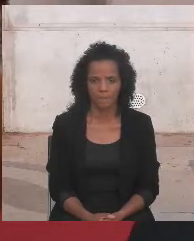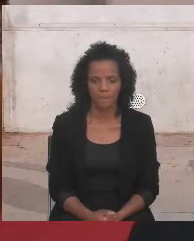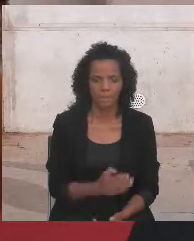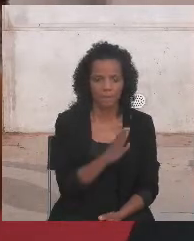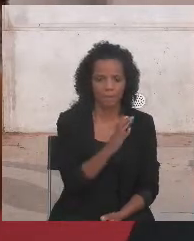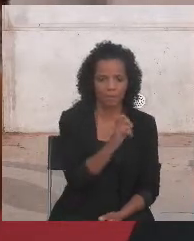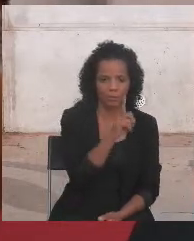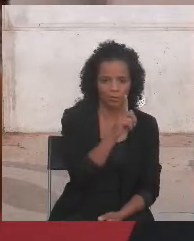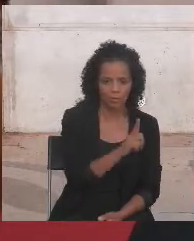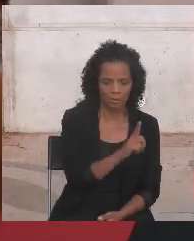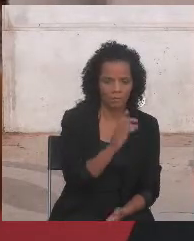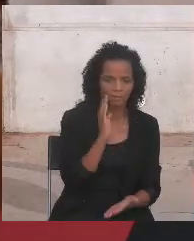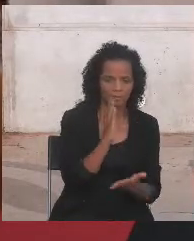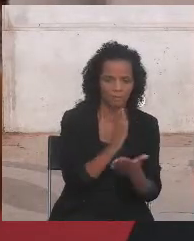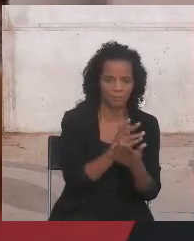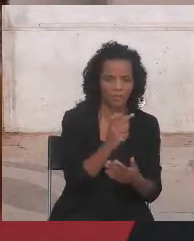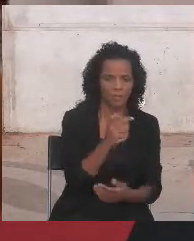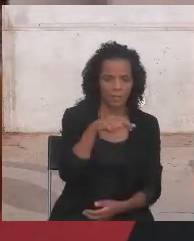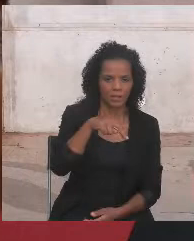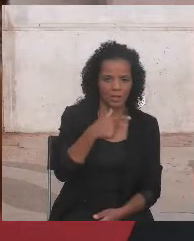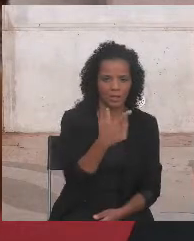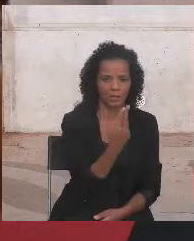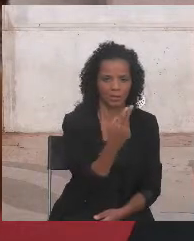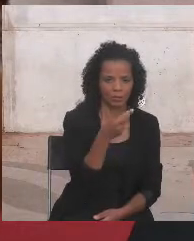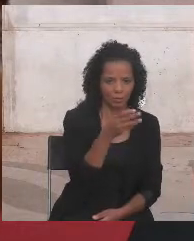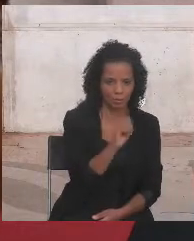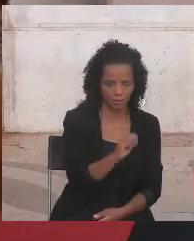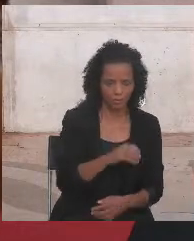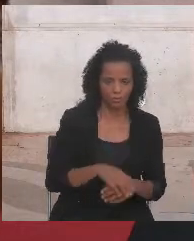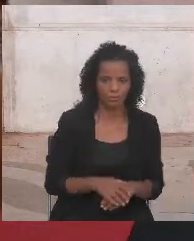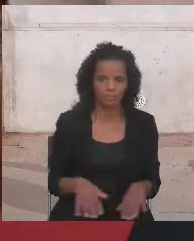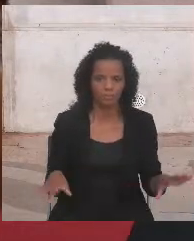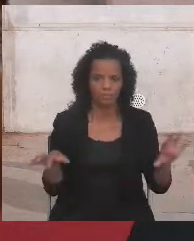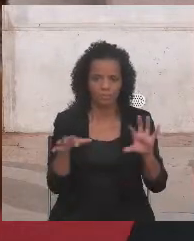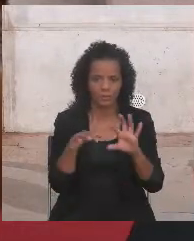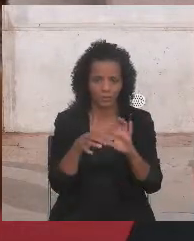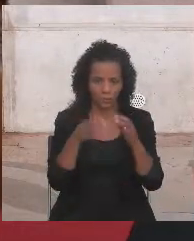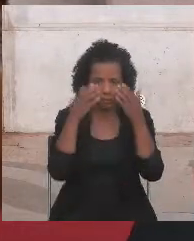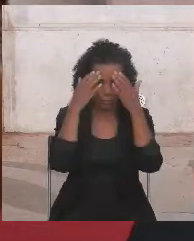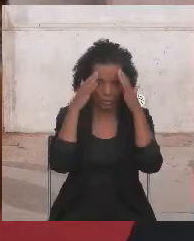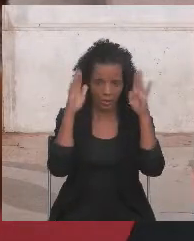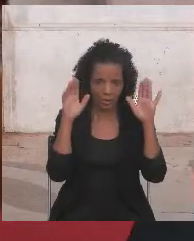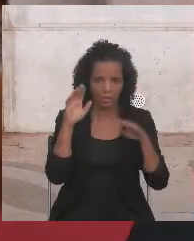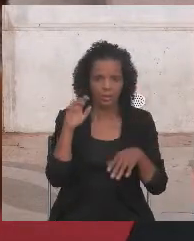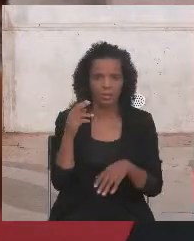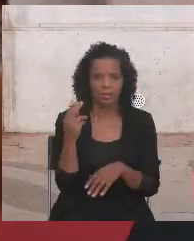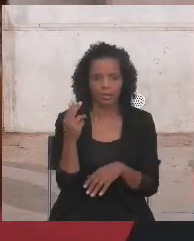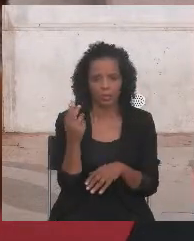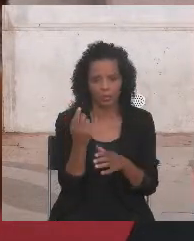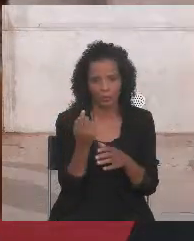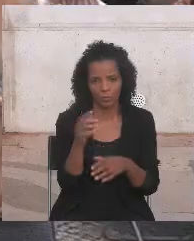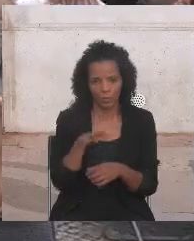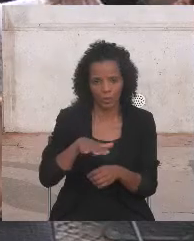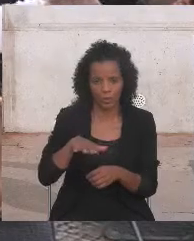José Luís Sobreda Antunes, Coligação Democrática Unitária.